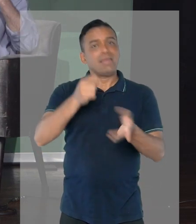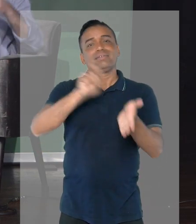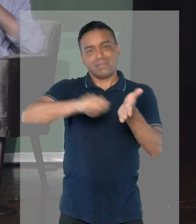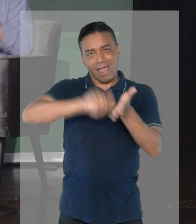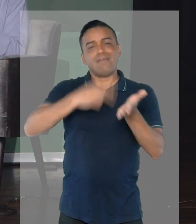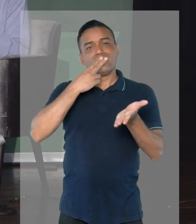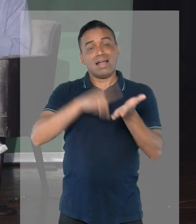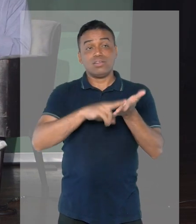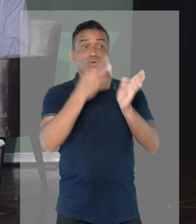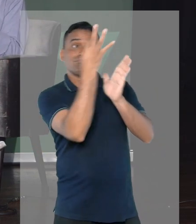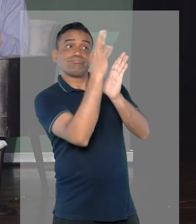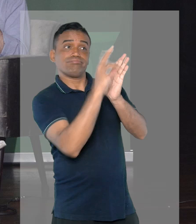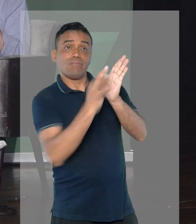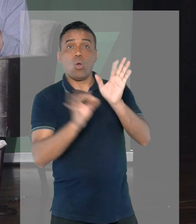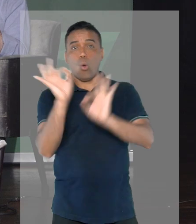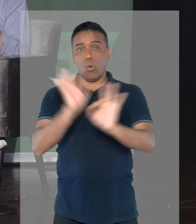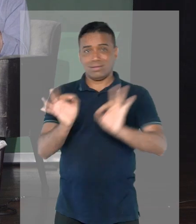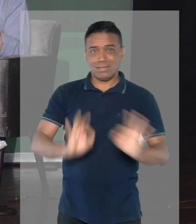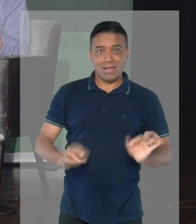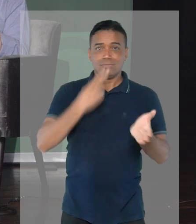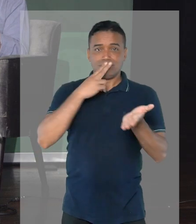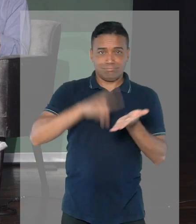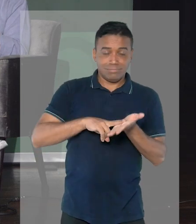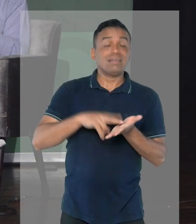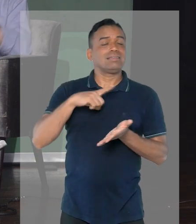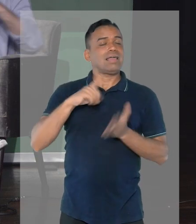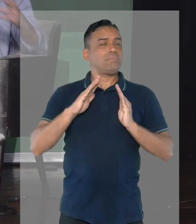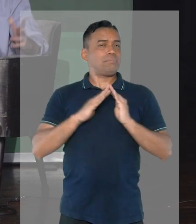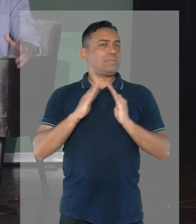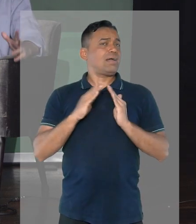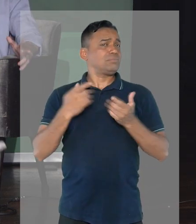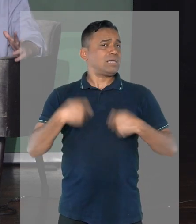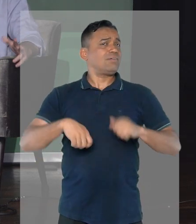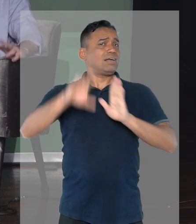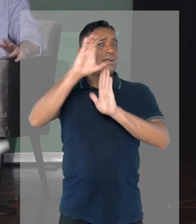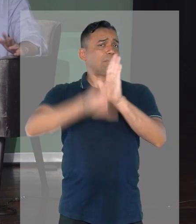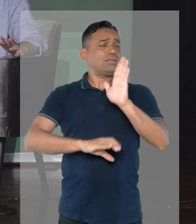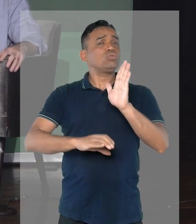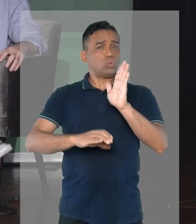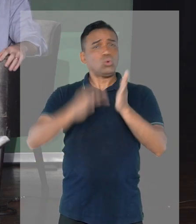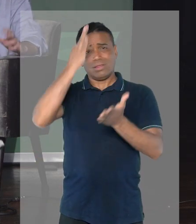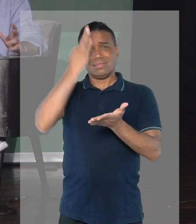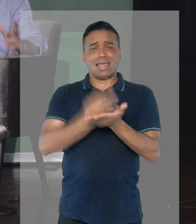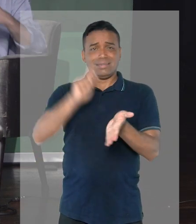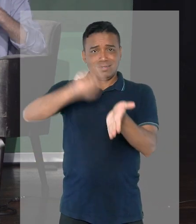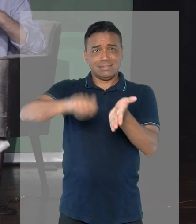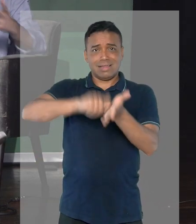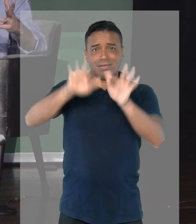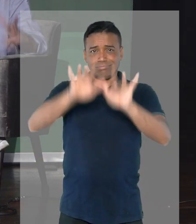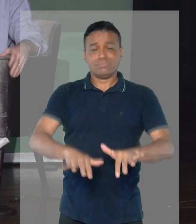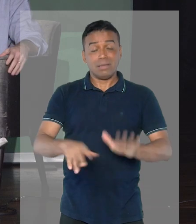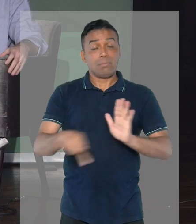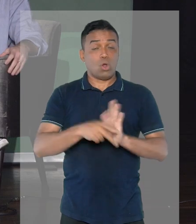fui catalogando essas cartas. Tem um caso, assim, eu tinha que escrever um capítulo da tese que era